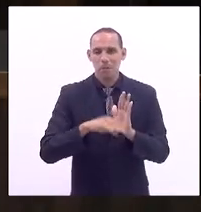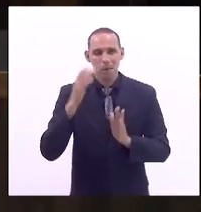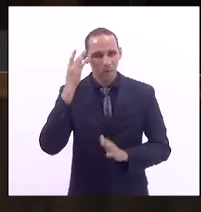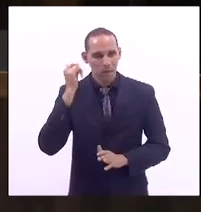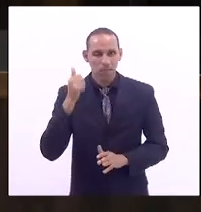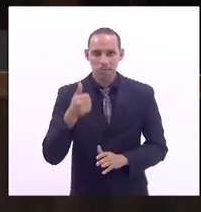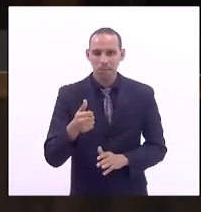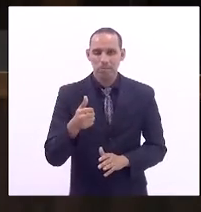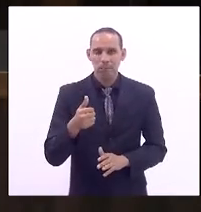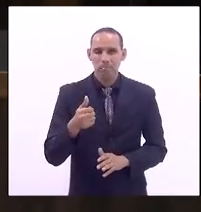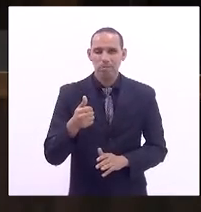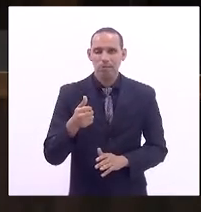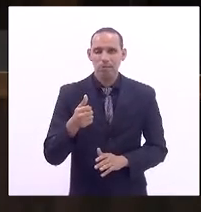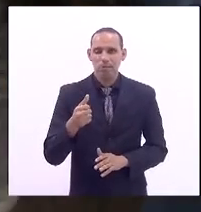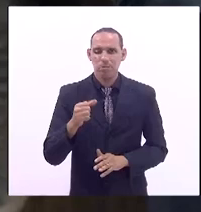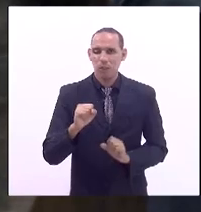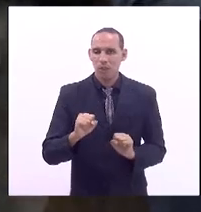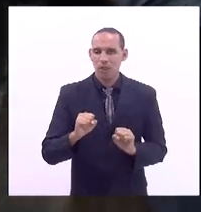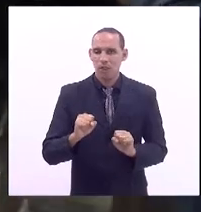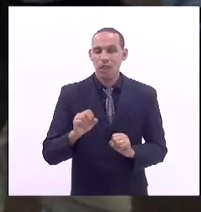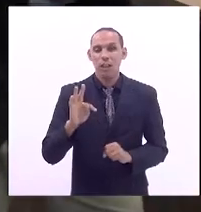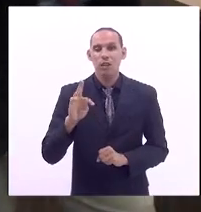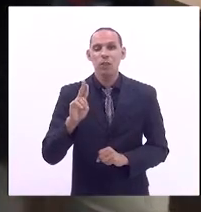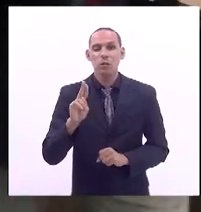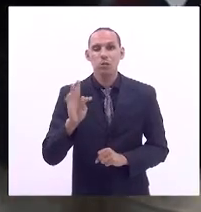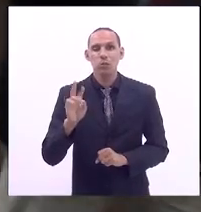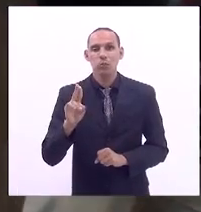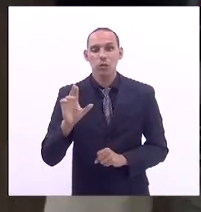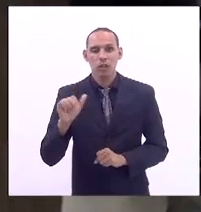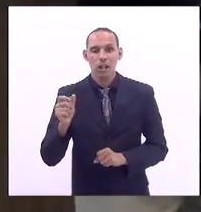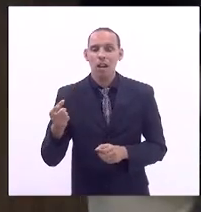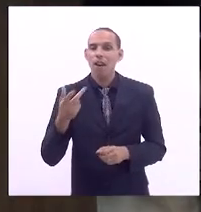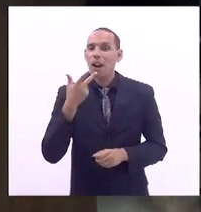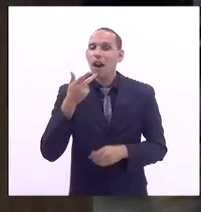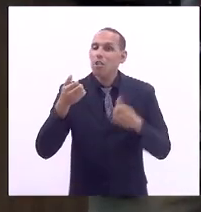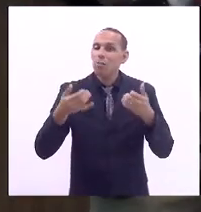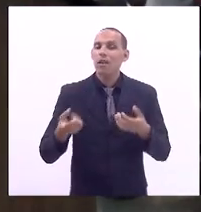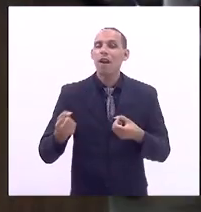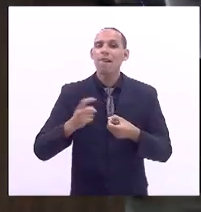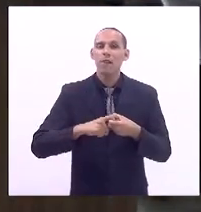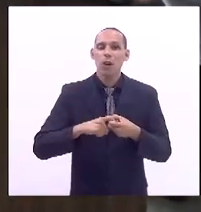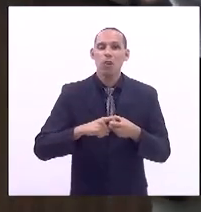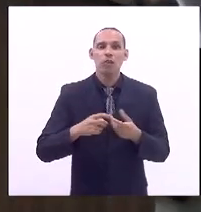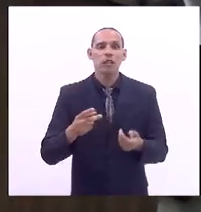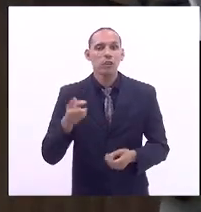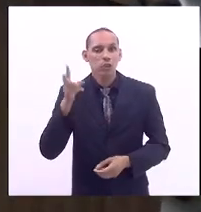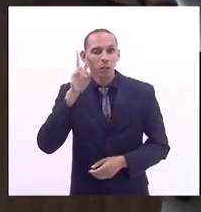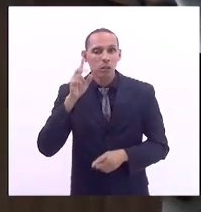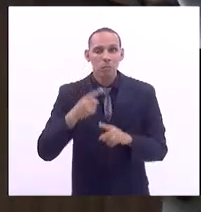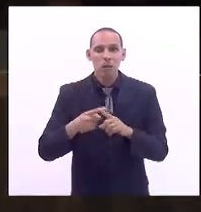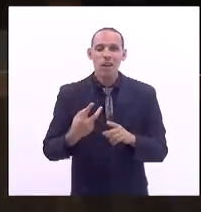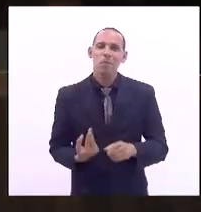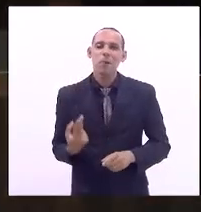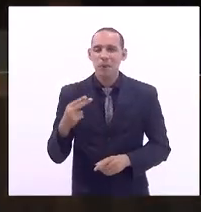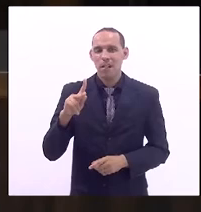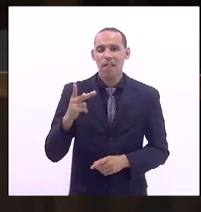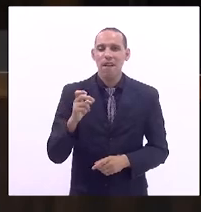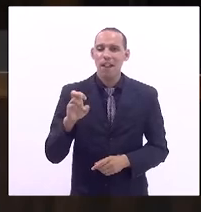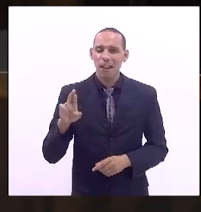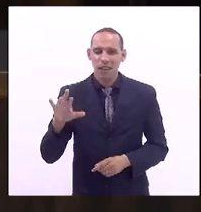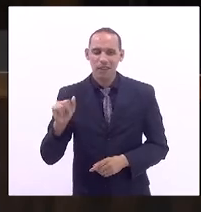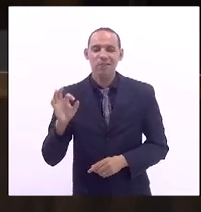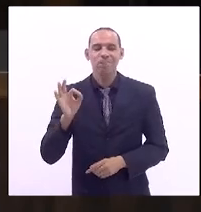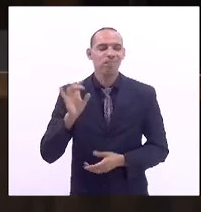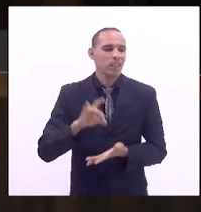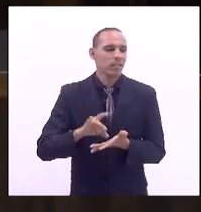tá OK pode ser segundo tutuca ele só retorna na segunda-feira e fez uma cirurgia de hérnia aí é verdade Ele tá